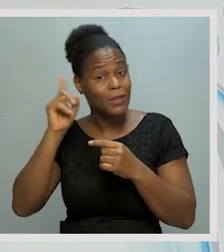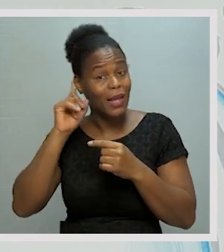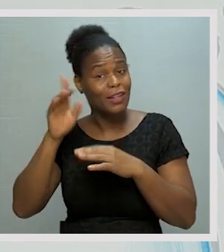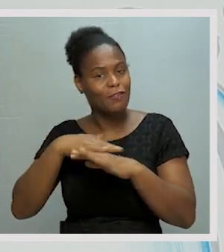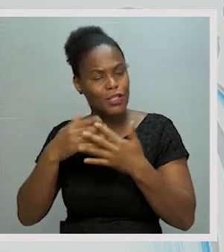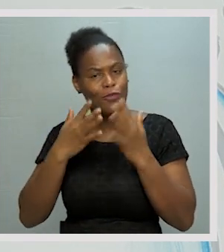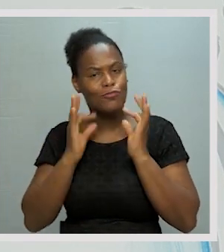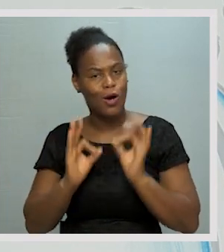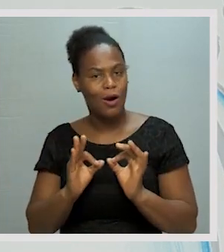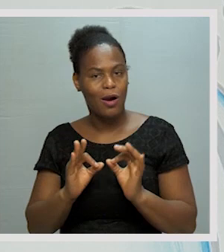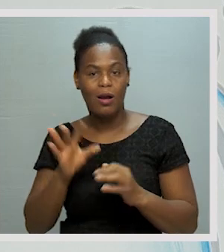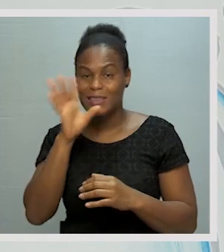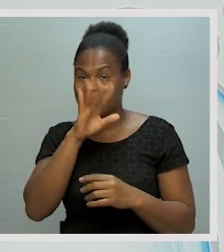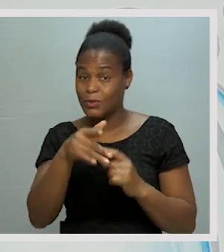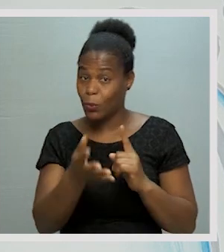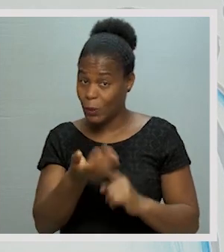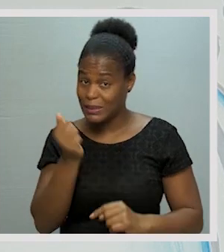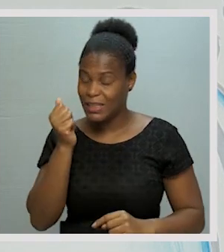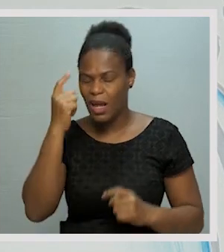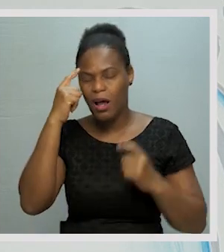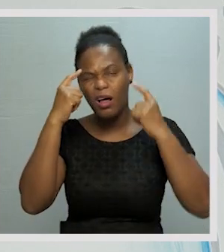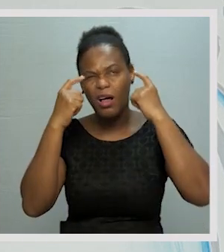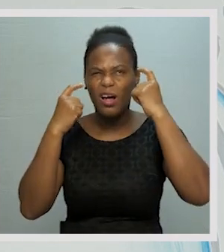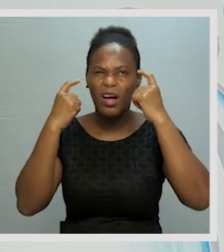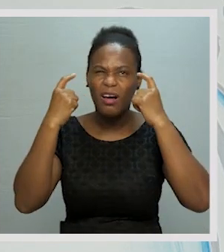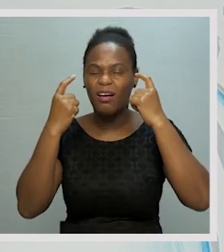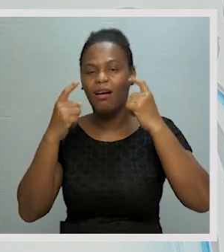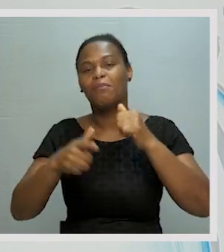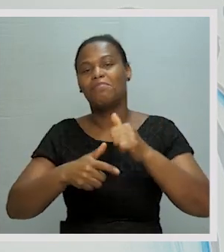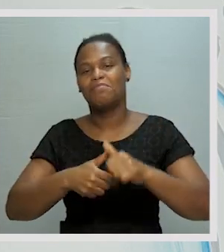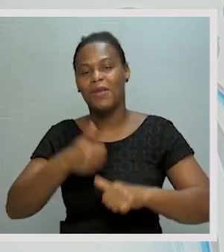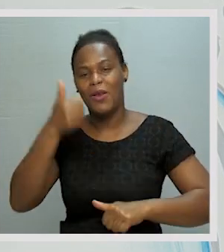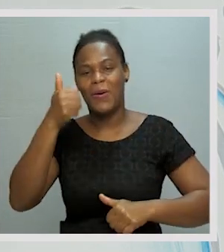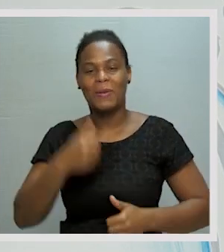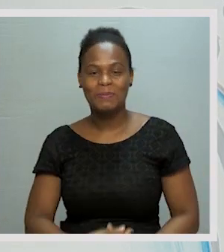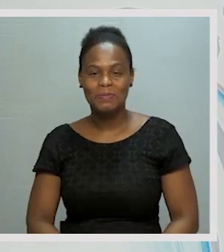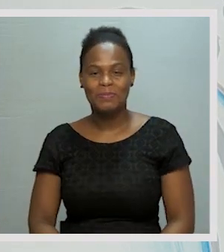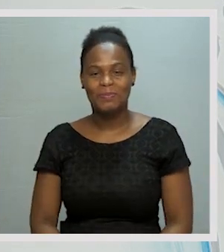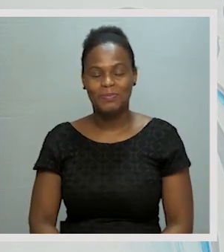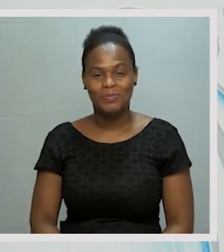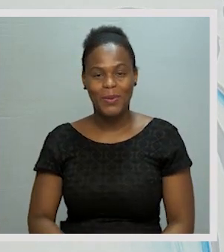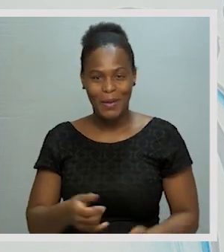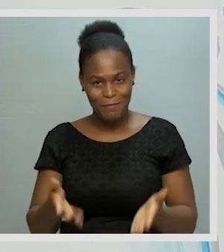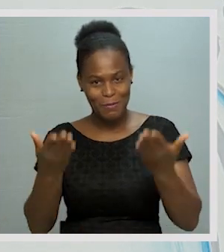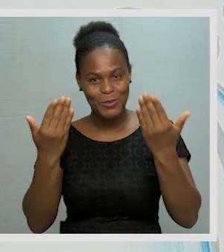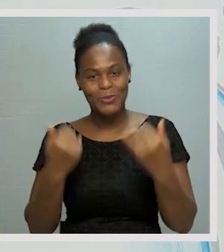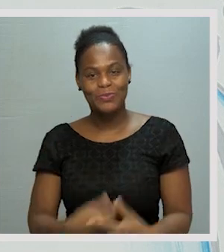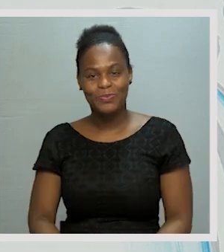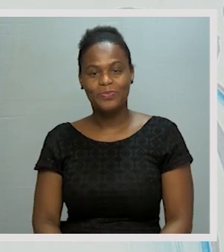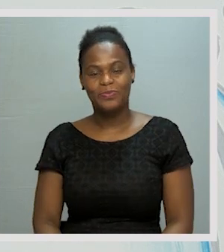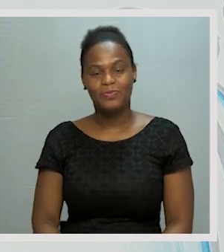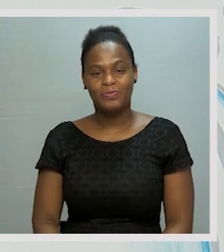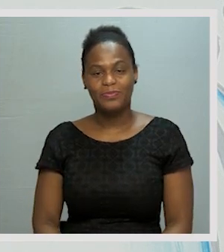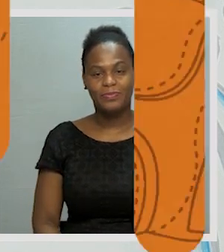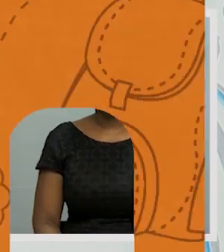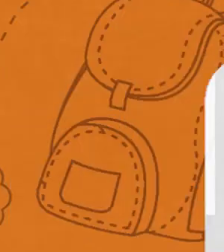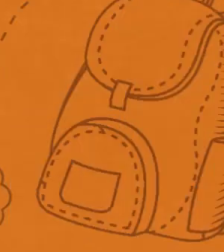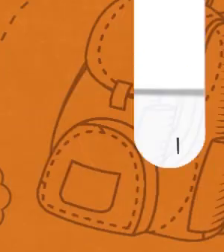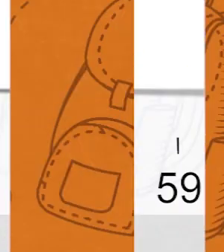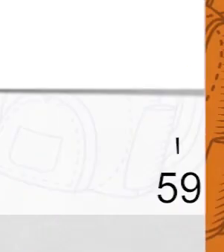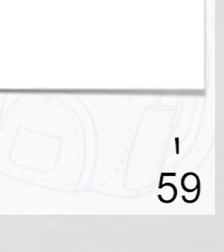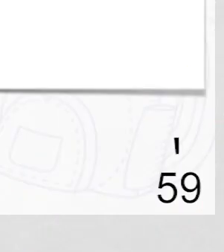mesma coisa com os outros retângulos que temos aqui. Então, vamos lá, mãos às obras. Pensem,